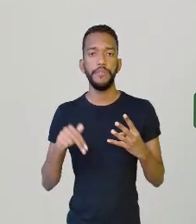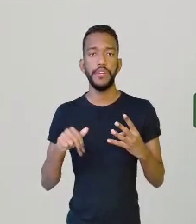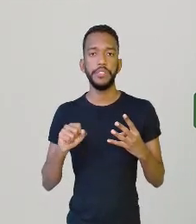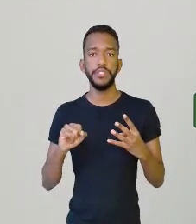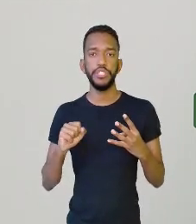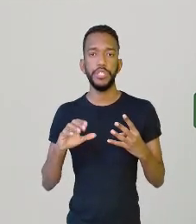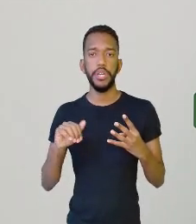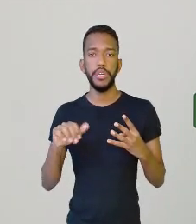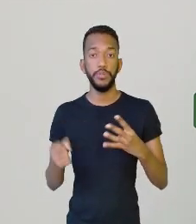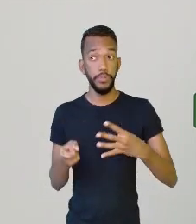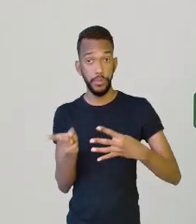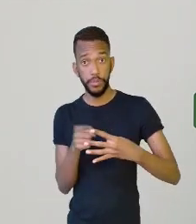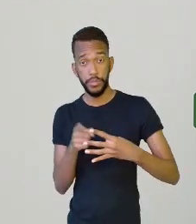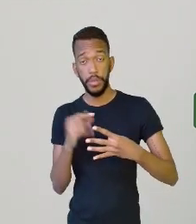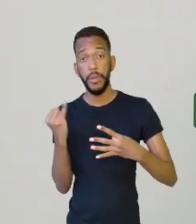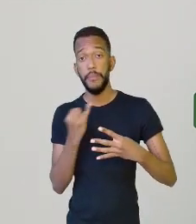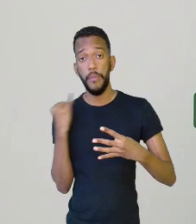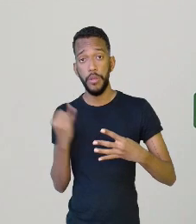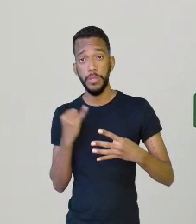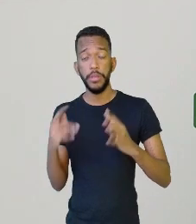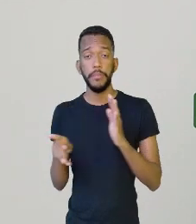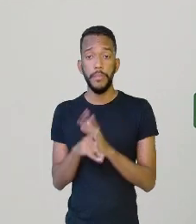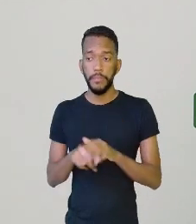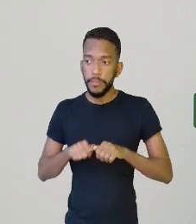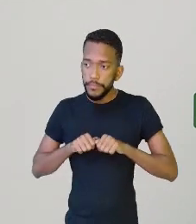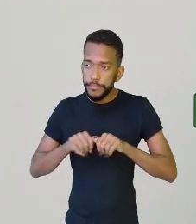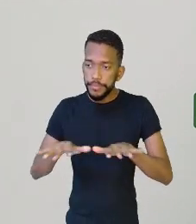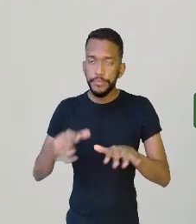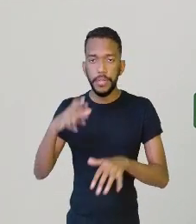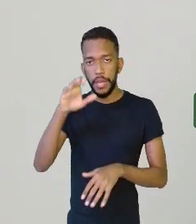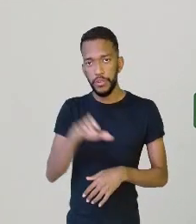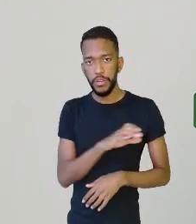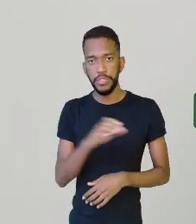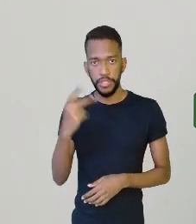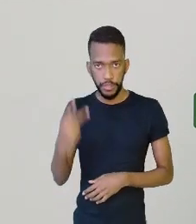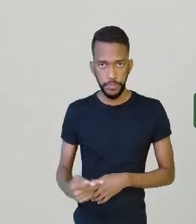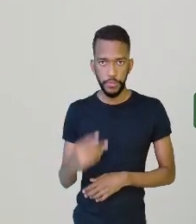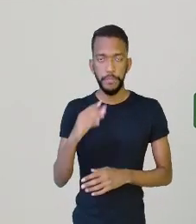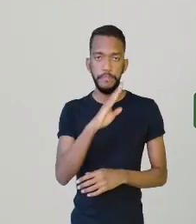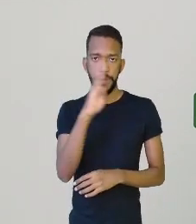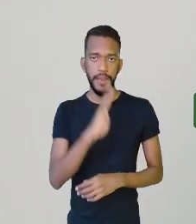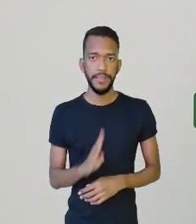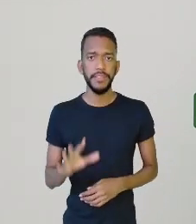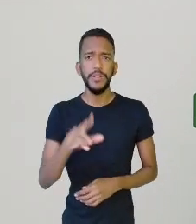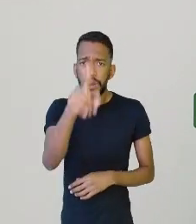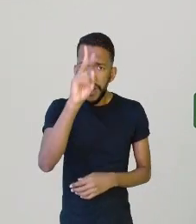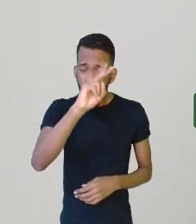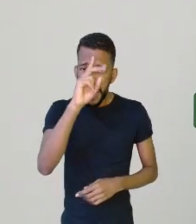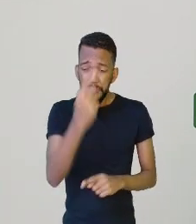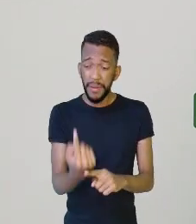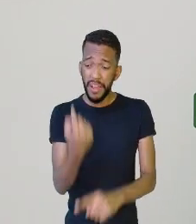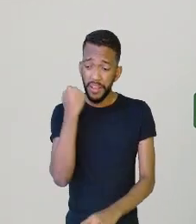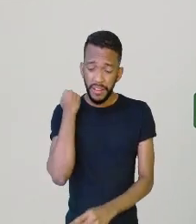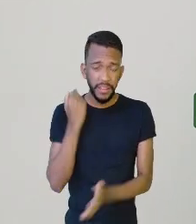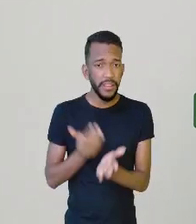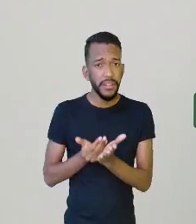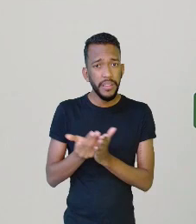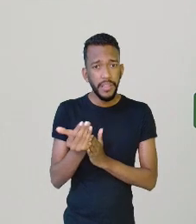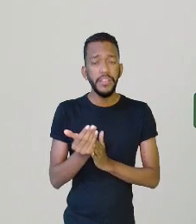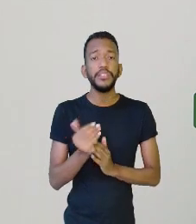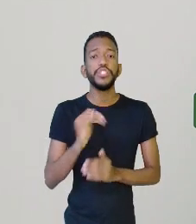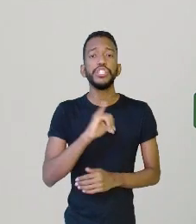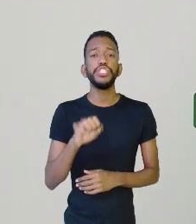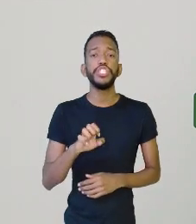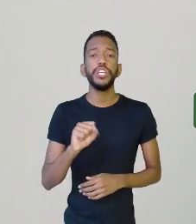dos jesuítas na construção desse catolicismo aqui no nosso país. Lembra lá no início, os jesuítas